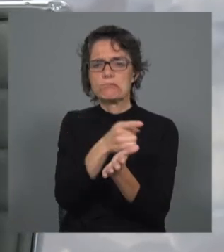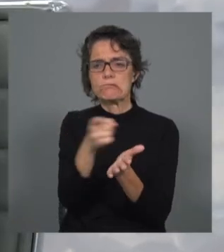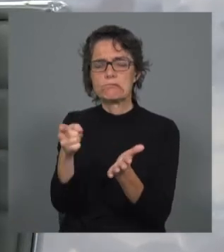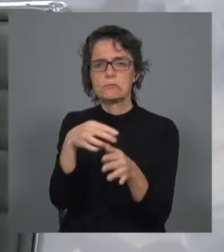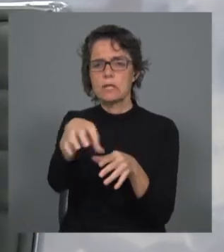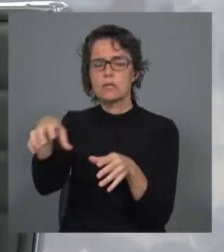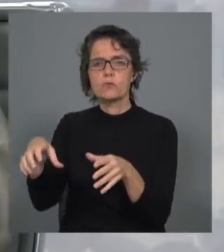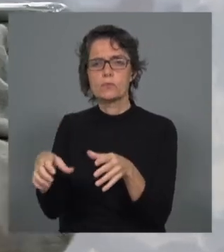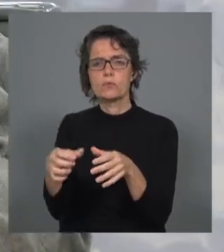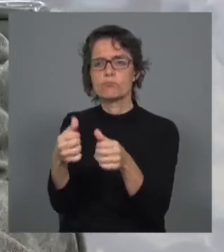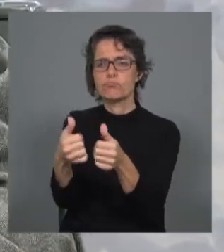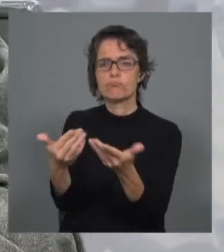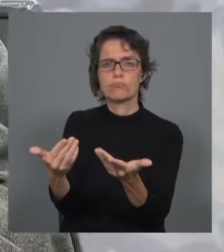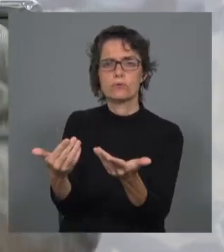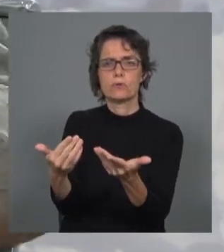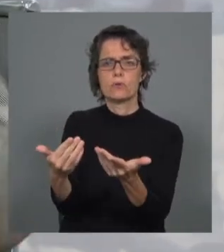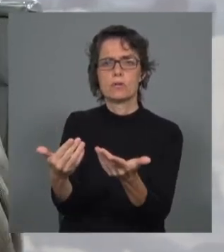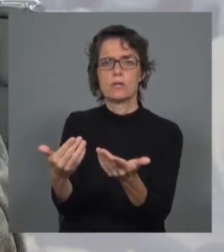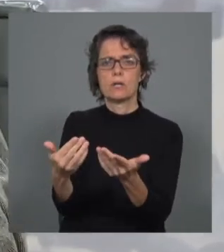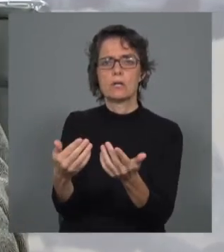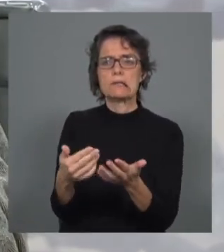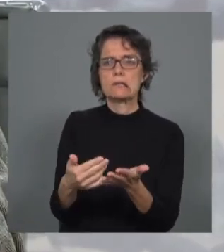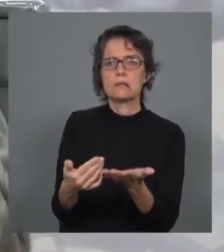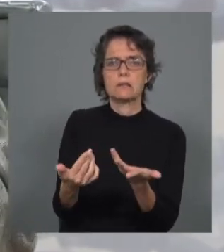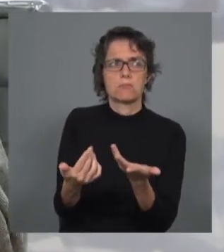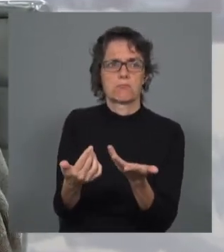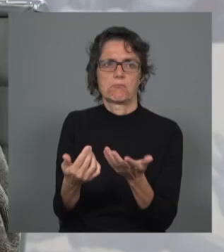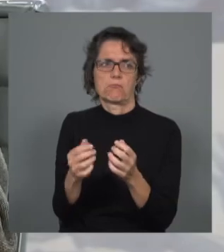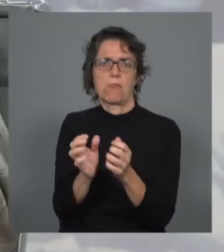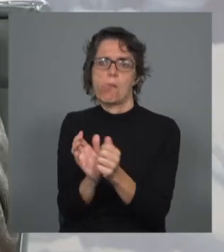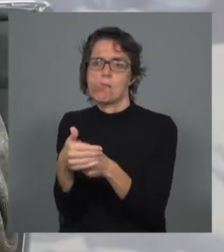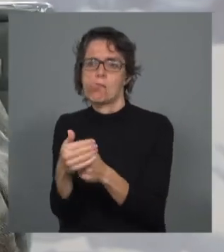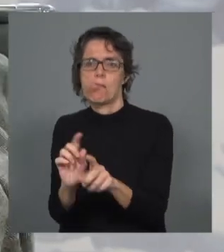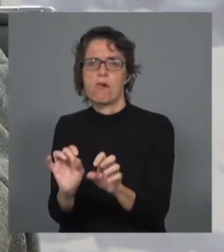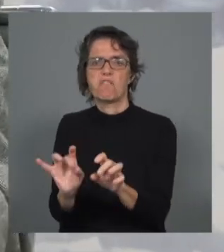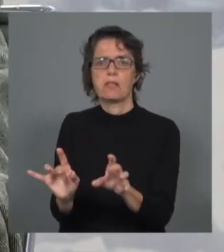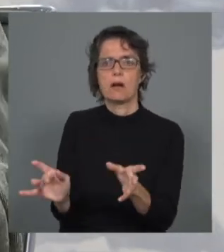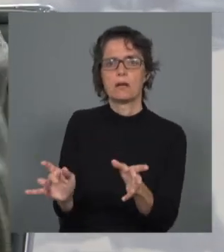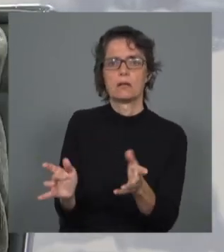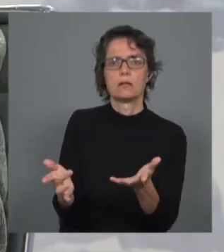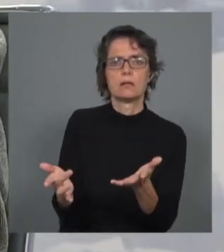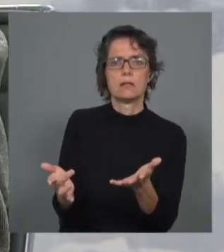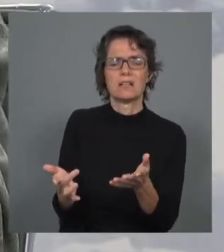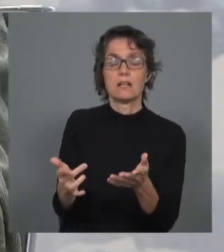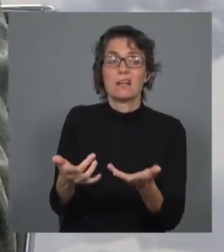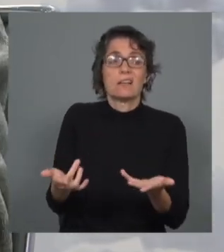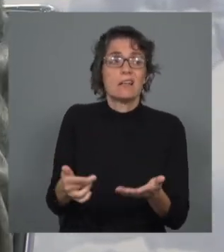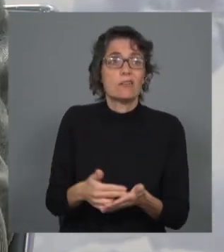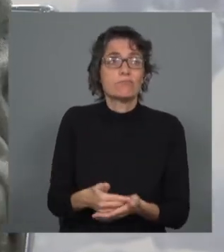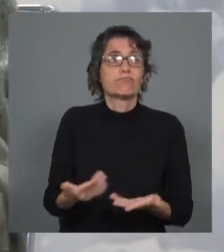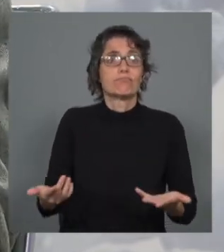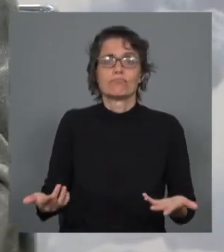distribuição que tinha sido feita estava bem feita, que não tinha havido influências, que não tinha havido escolhas, e estamos nisto. Quer dizer,